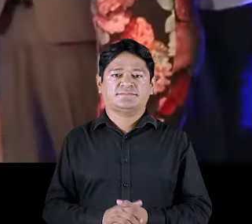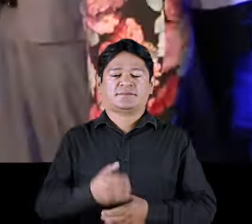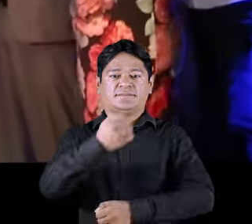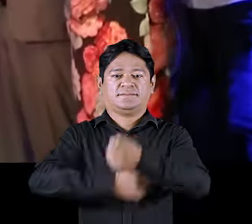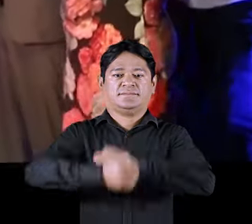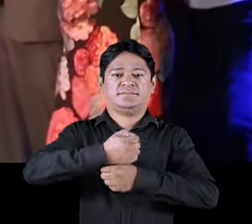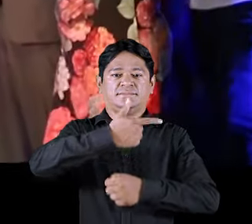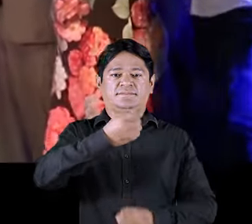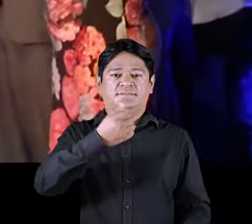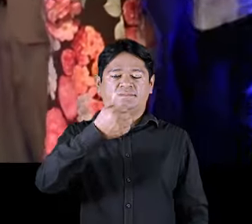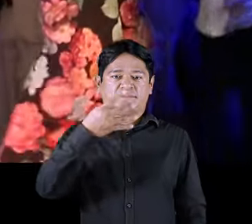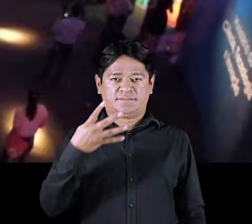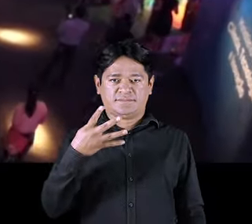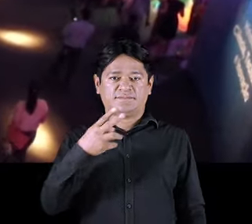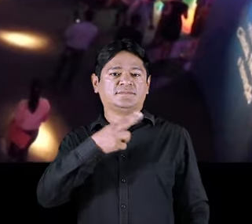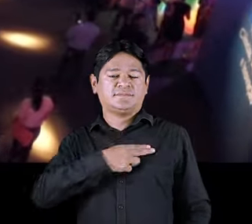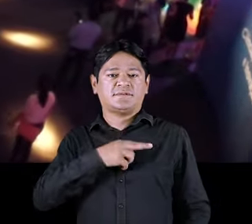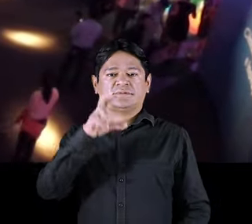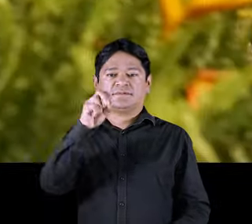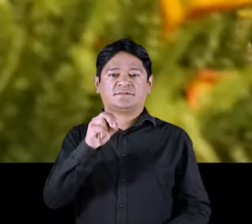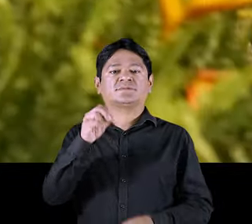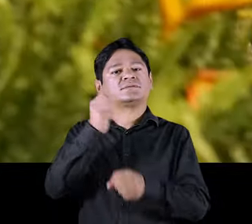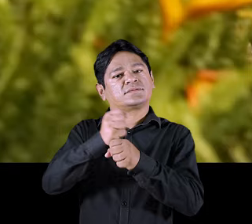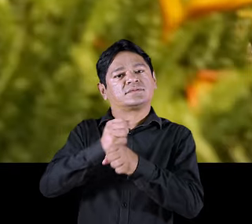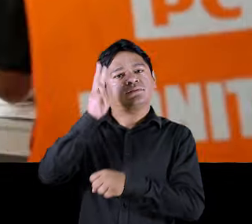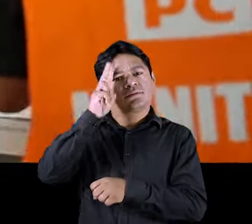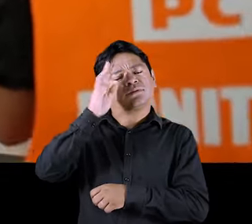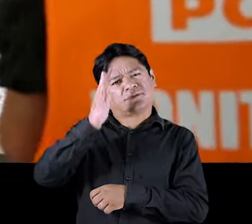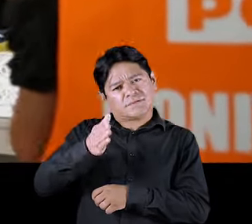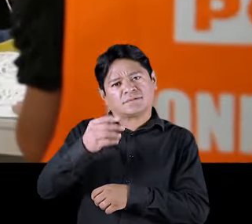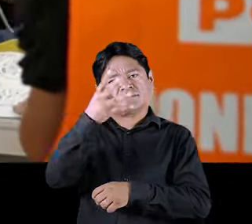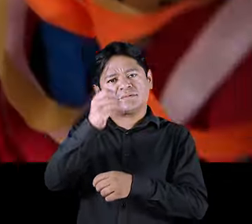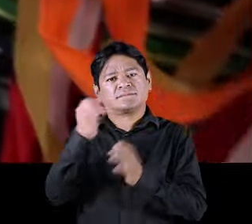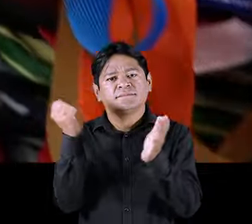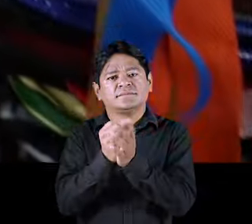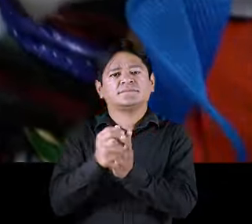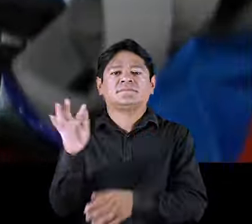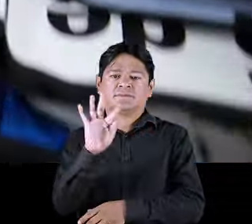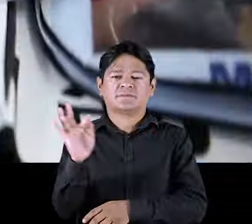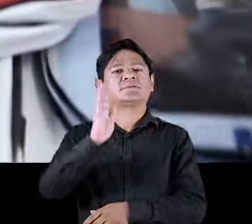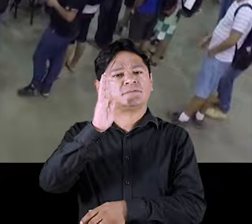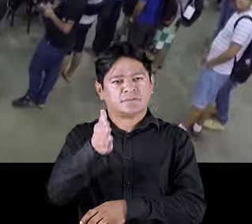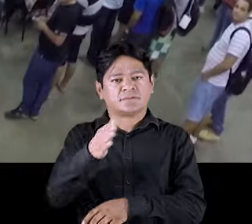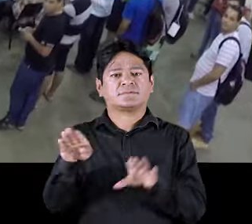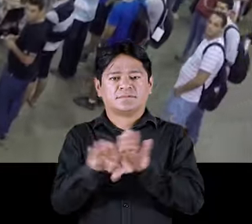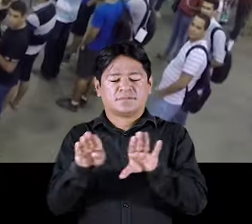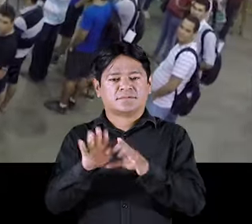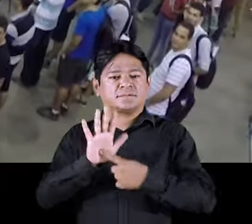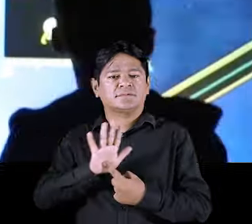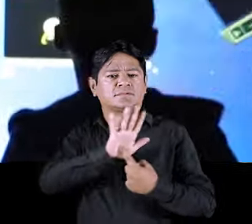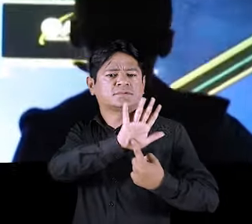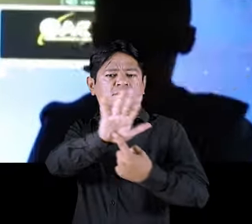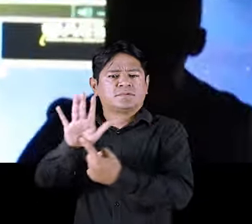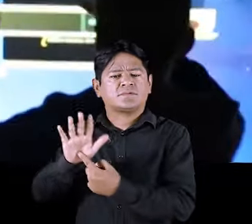Em 2014, a UFAC completou 50 anos de história e 40 anos de federalização e